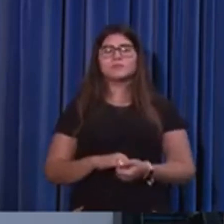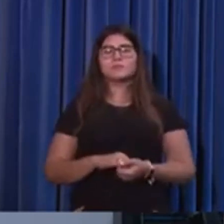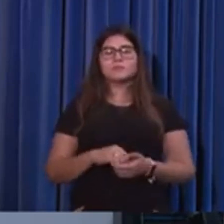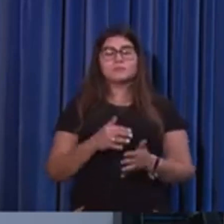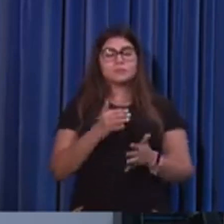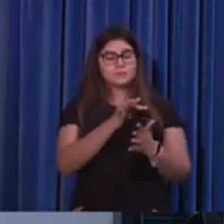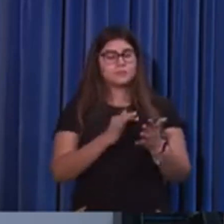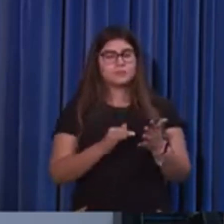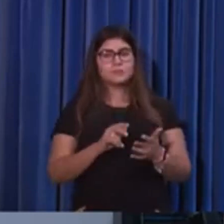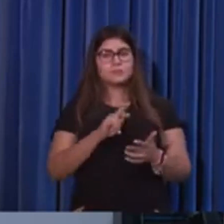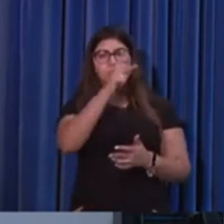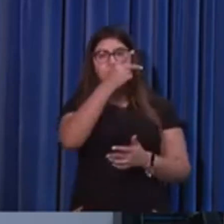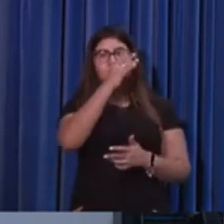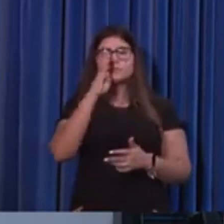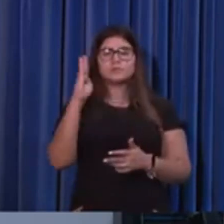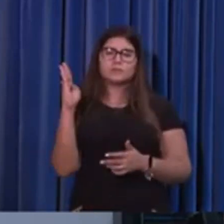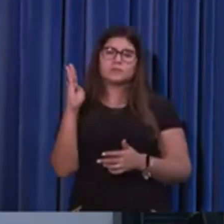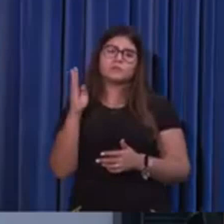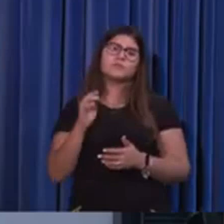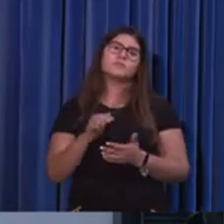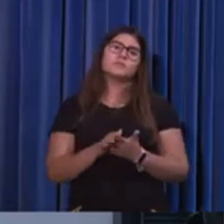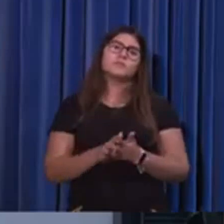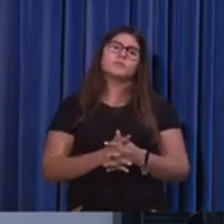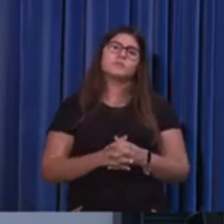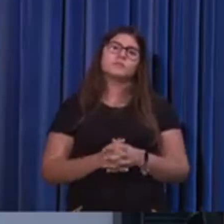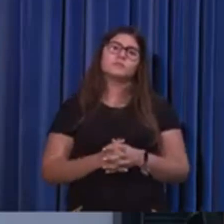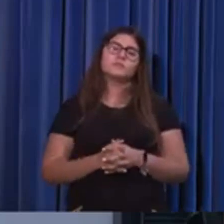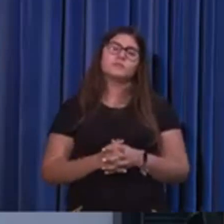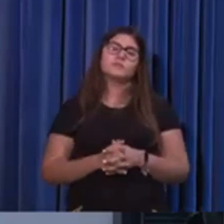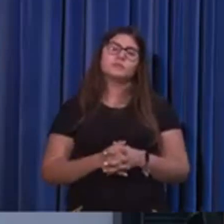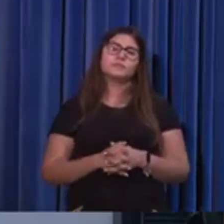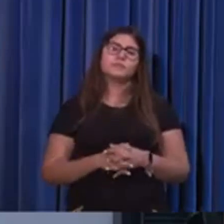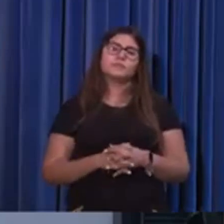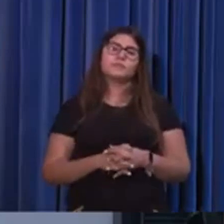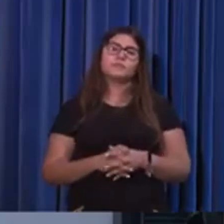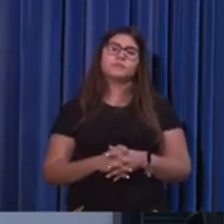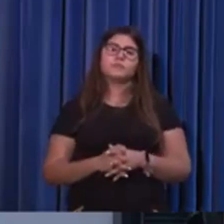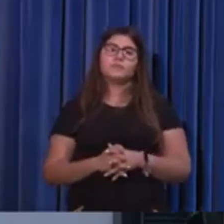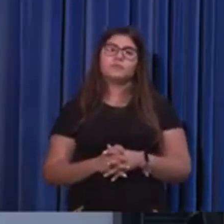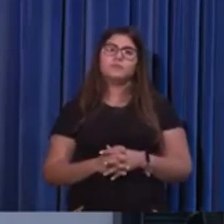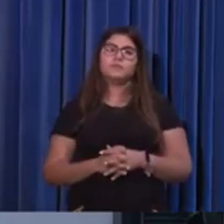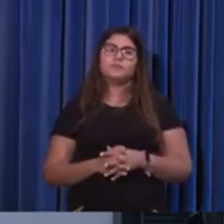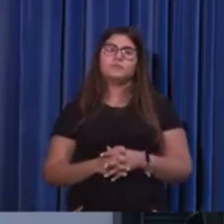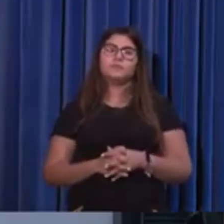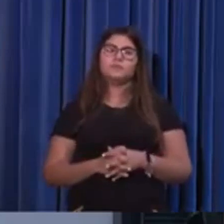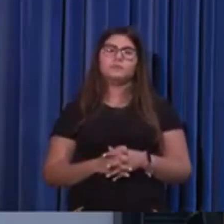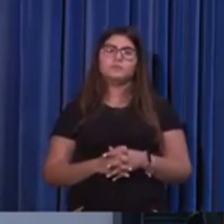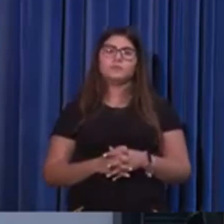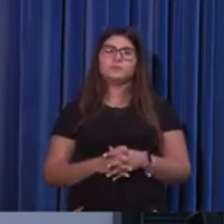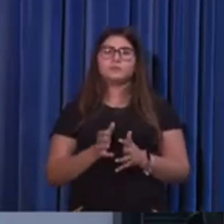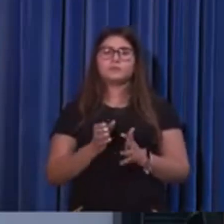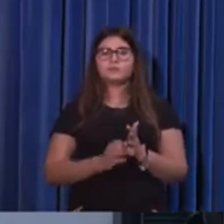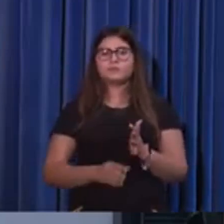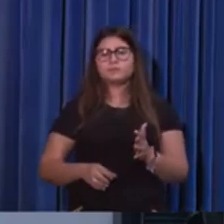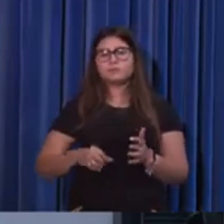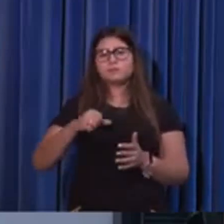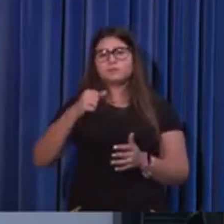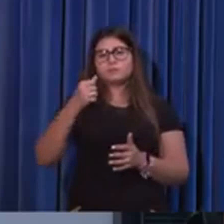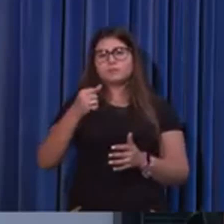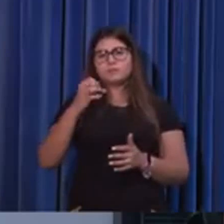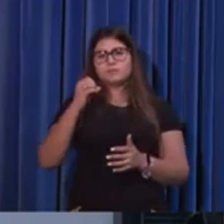texto de Hebreus, eu coloquei aqui para nós também, não está no boletim, o texto de Hebreus 10, 36 a